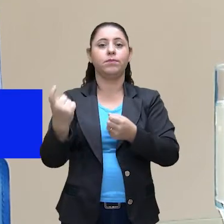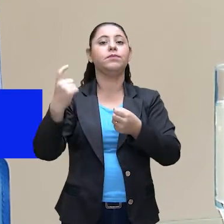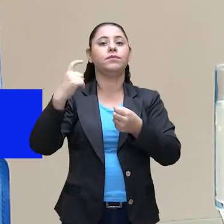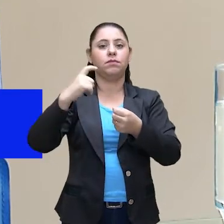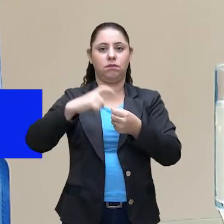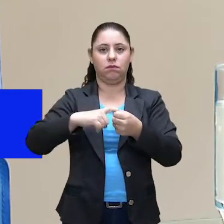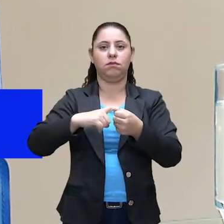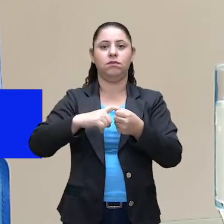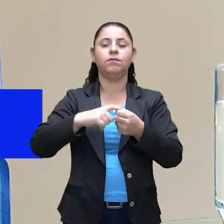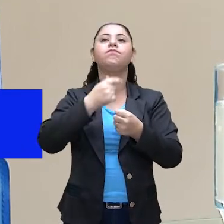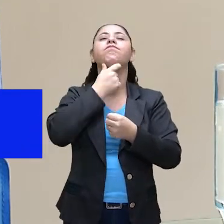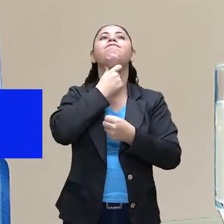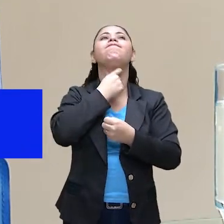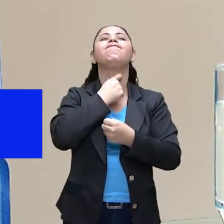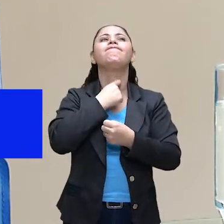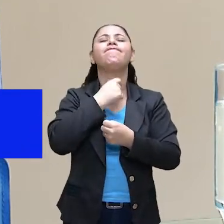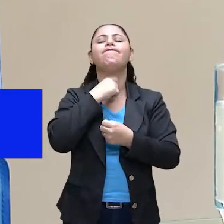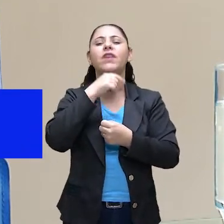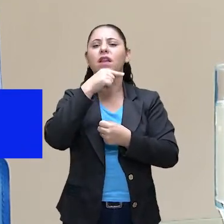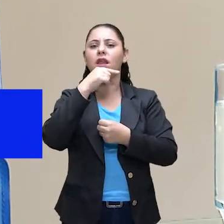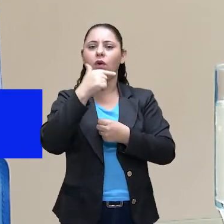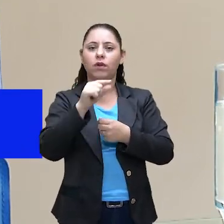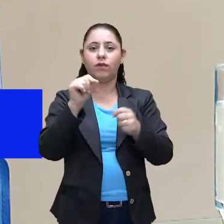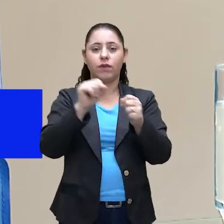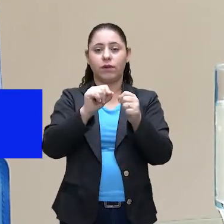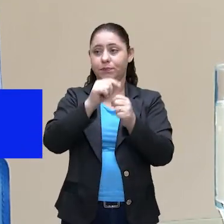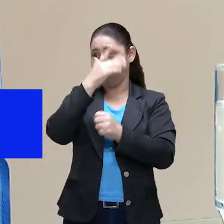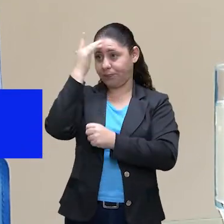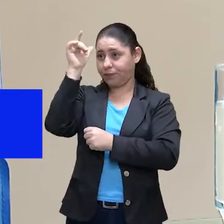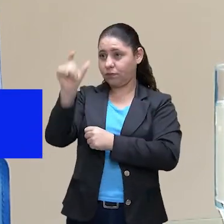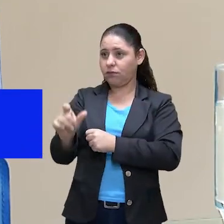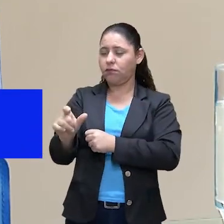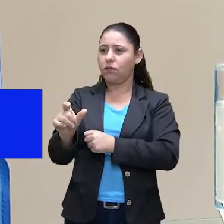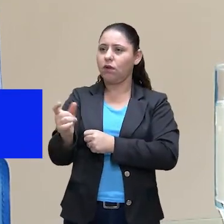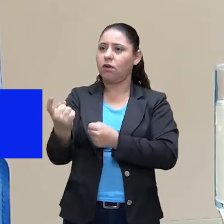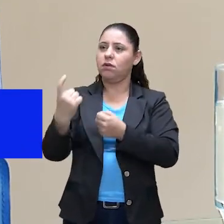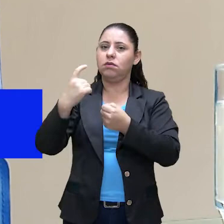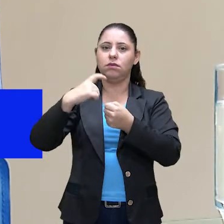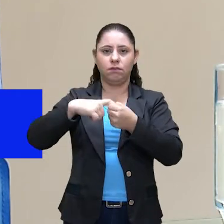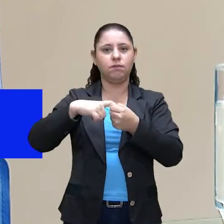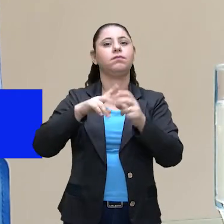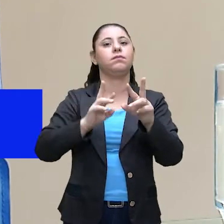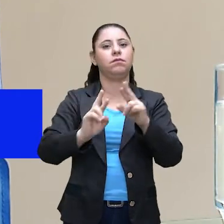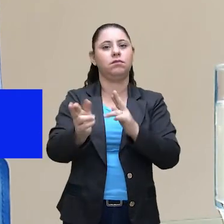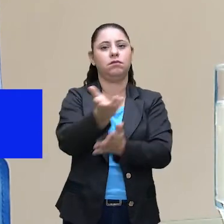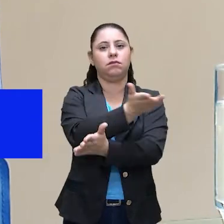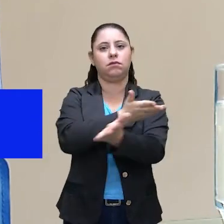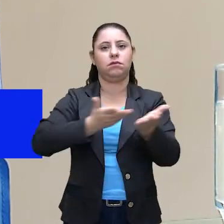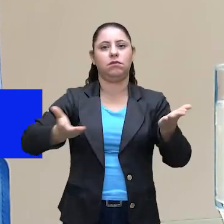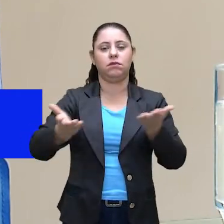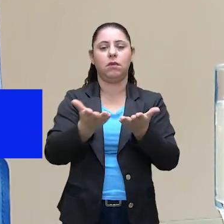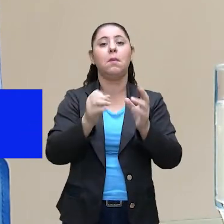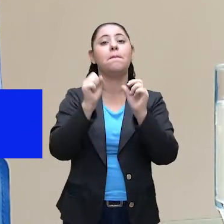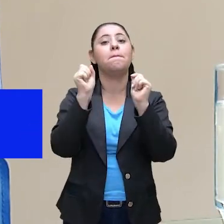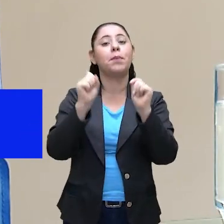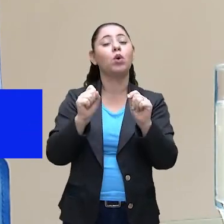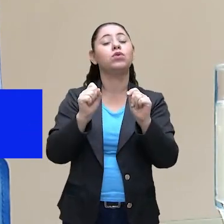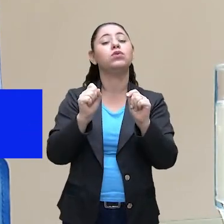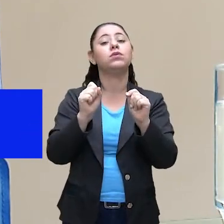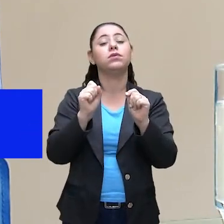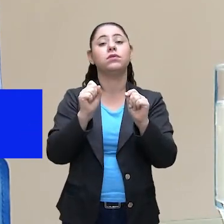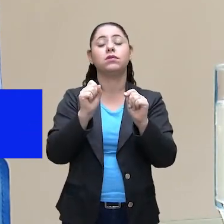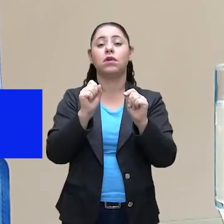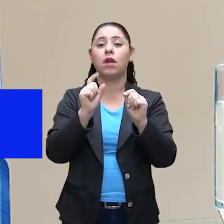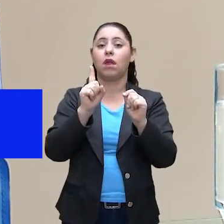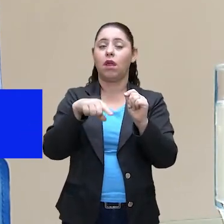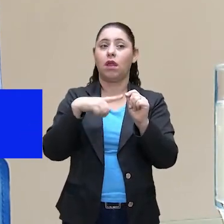a reabilitação vocal e da linguagem faz com que esse indivíduo volte a ter uma interação social que permita